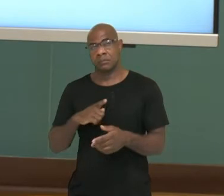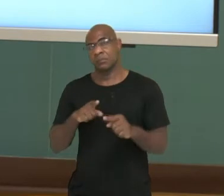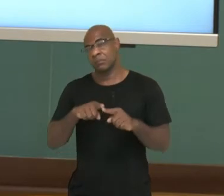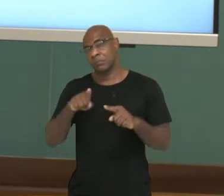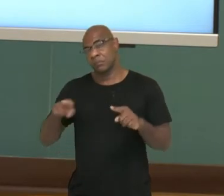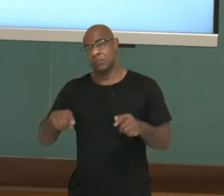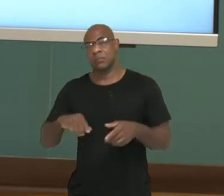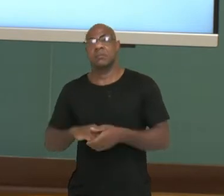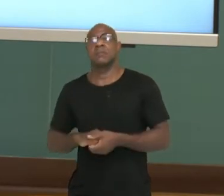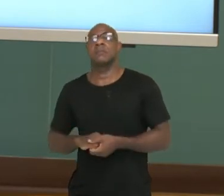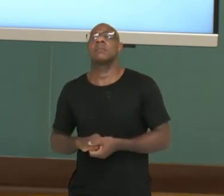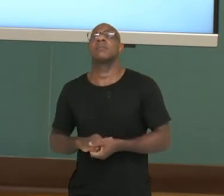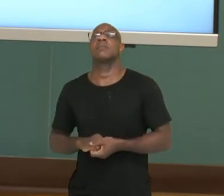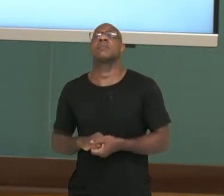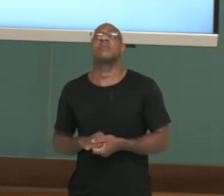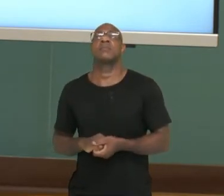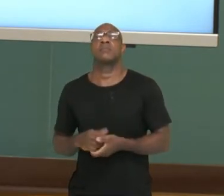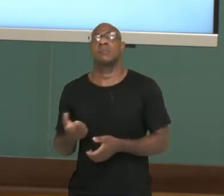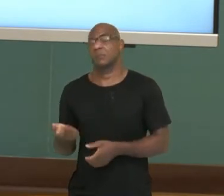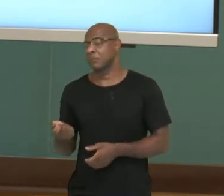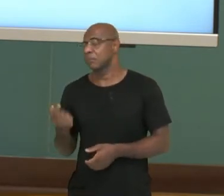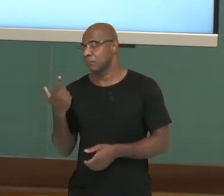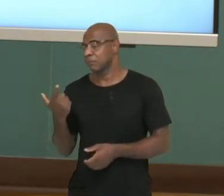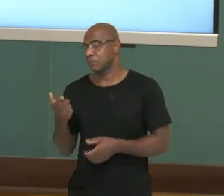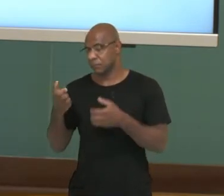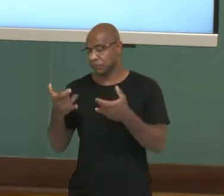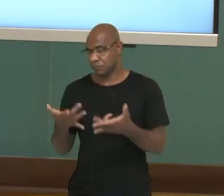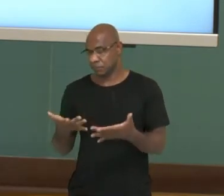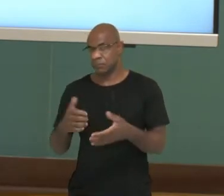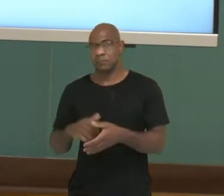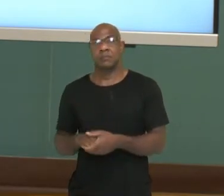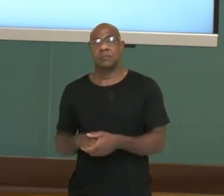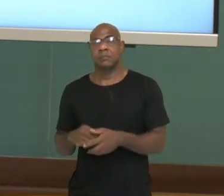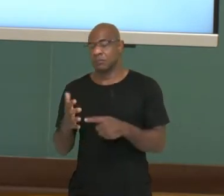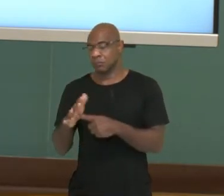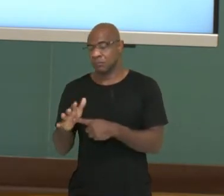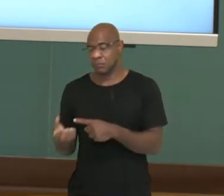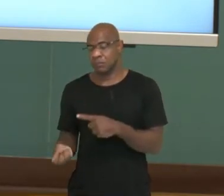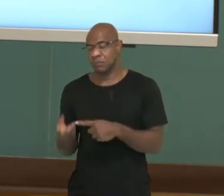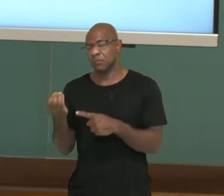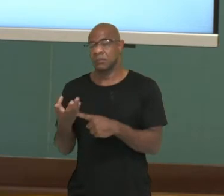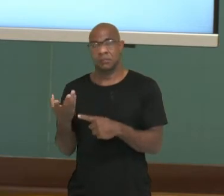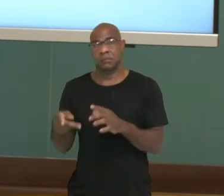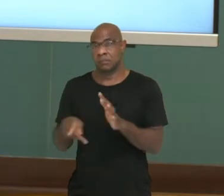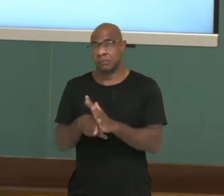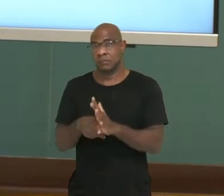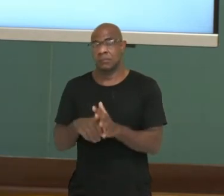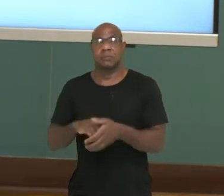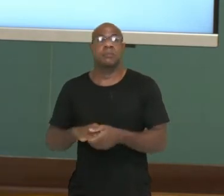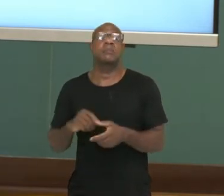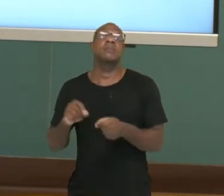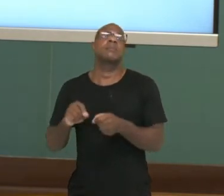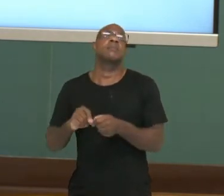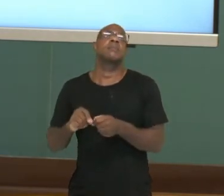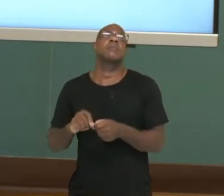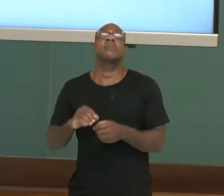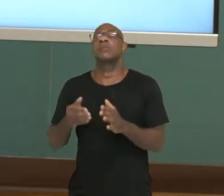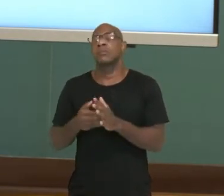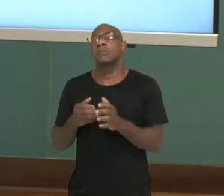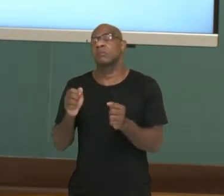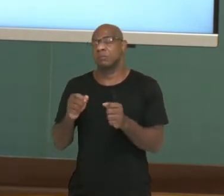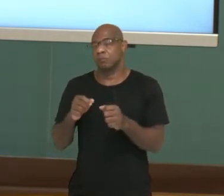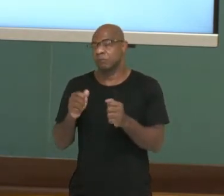é meio estranho falar isso. Na verdade, os geradores não conduzem corrente elétrica entre eles, tá? Eles vão fazer todo o trabalho deles